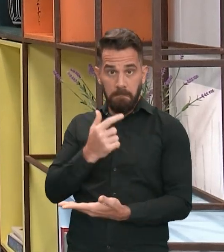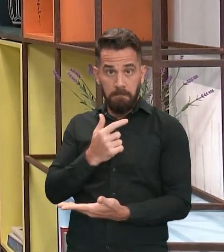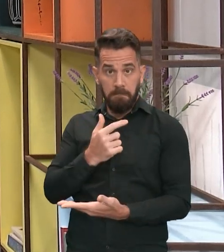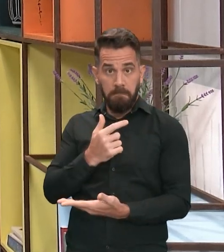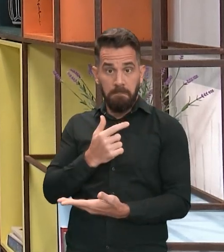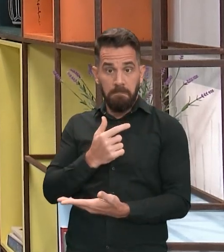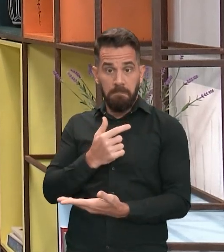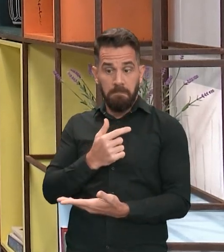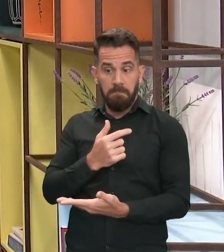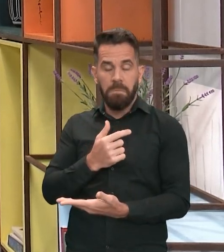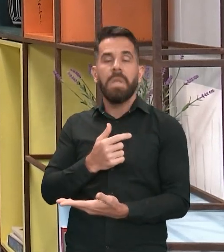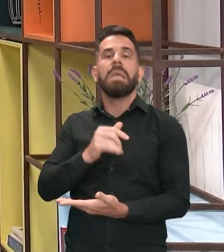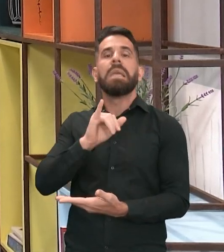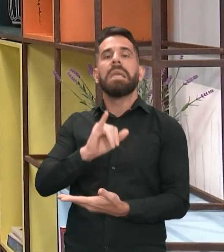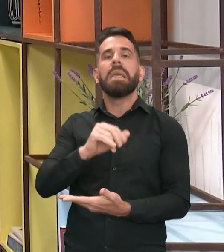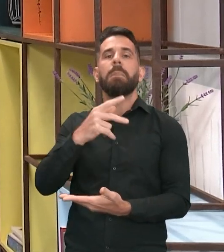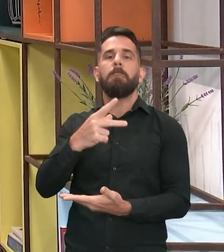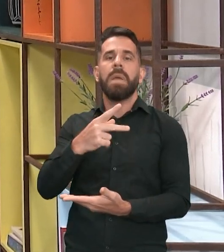IPTSP, repetindo,